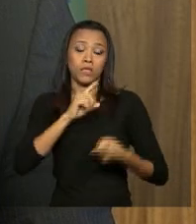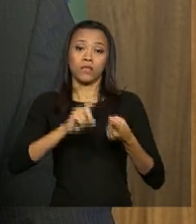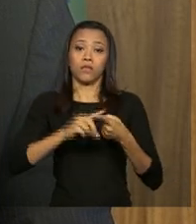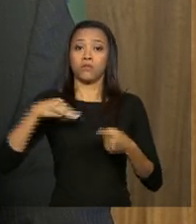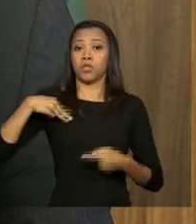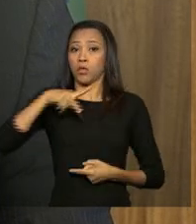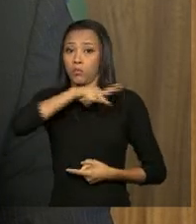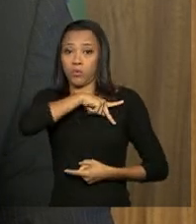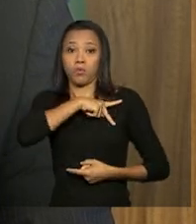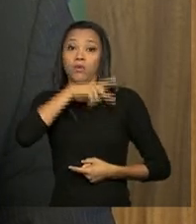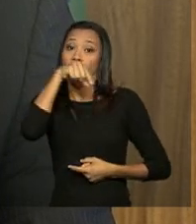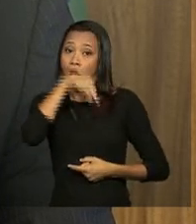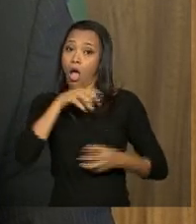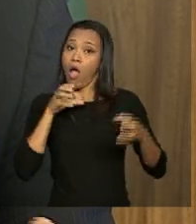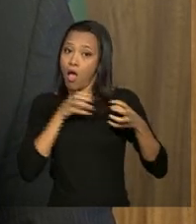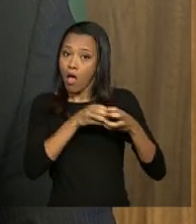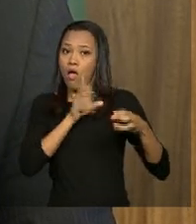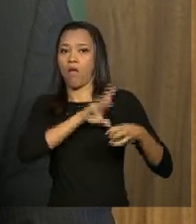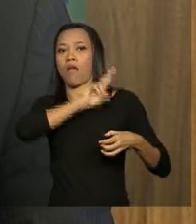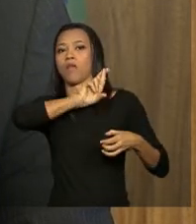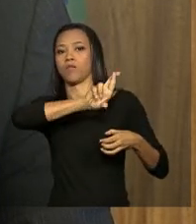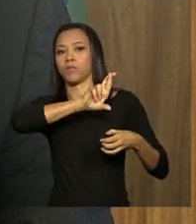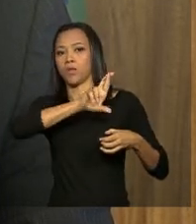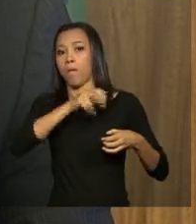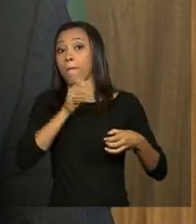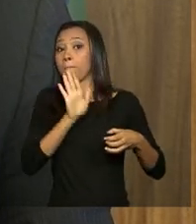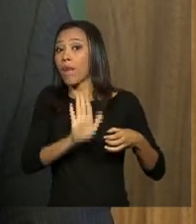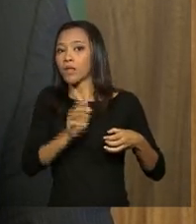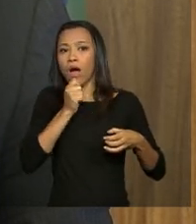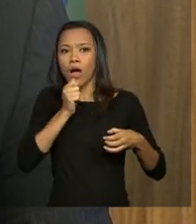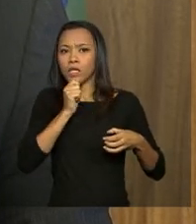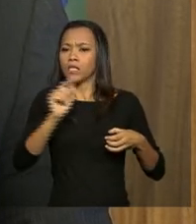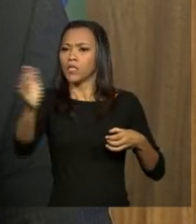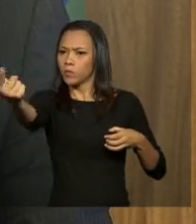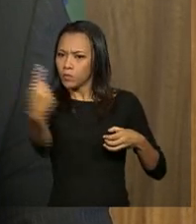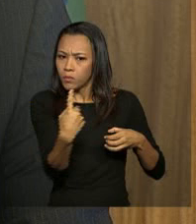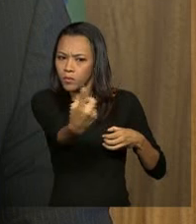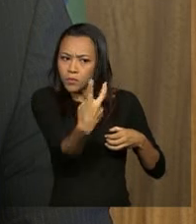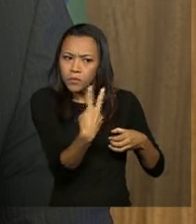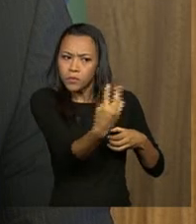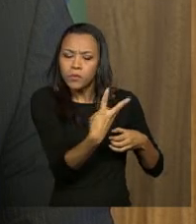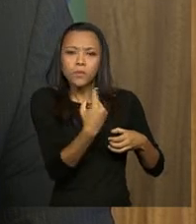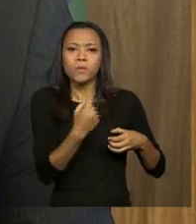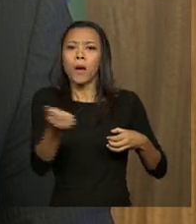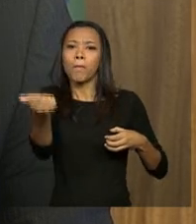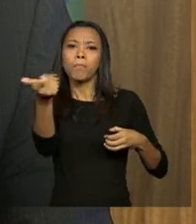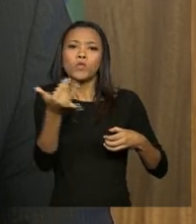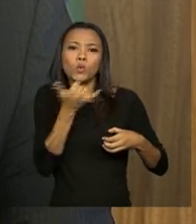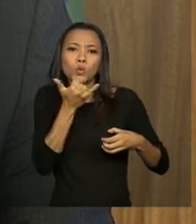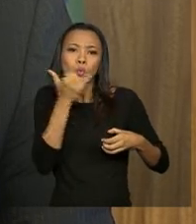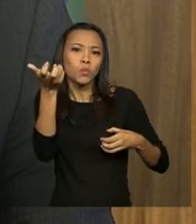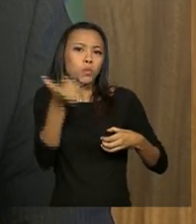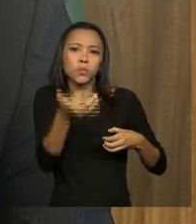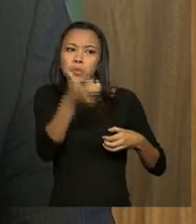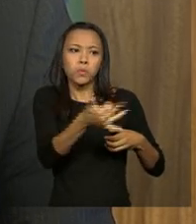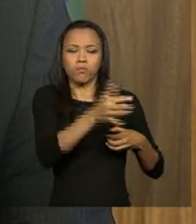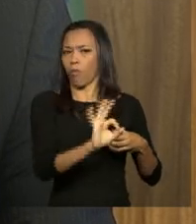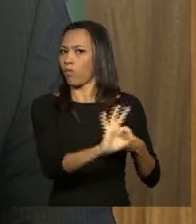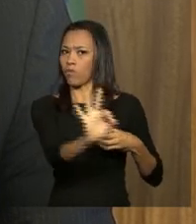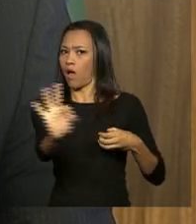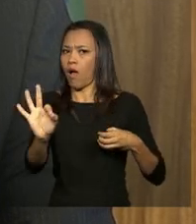a quando a investigar quando há indícios mas não houve a defesa eles não foram ouvidos em relação a Essas